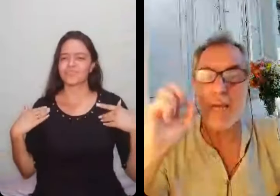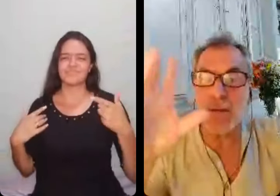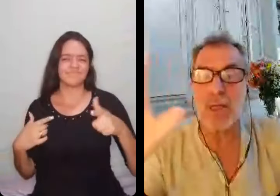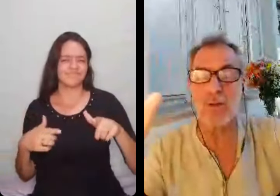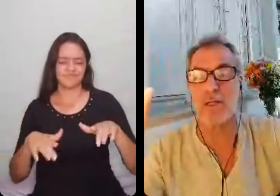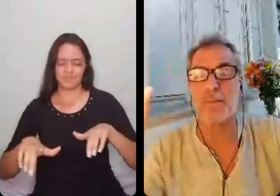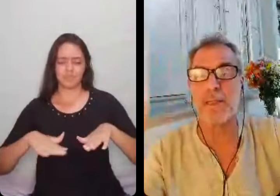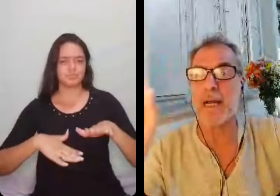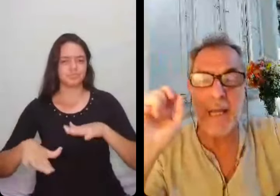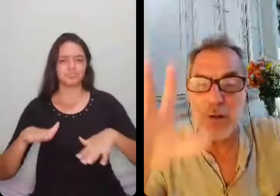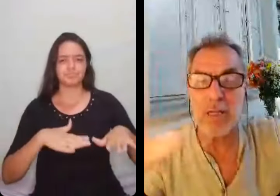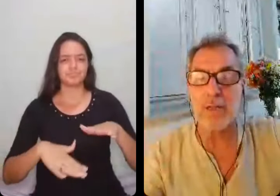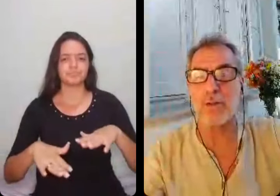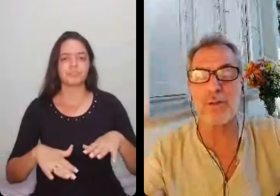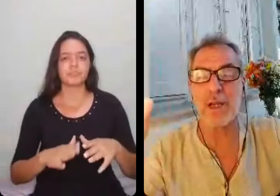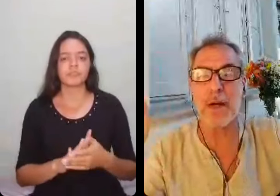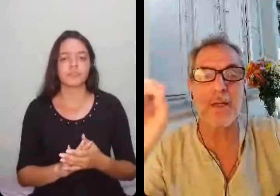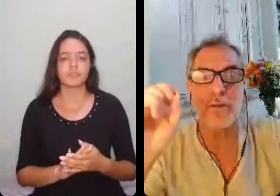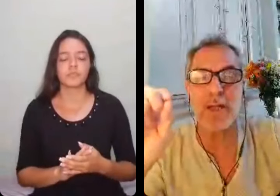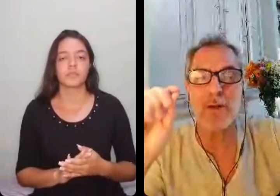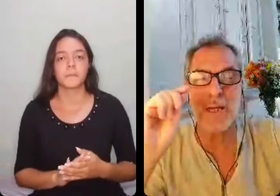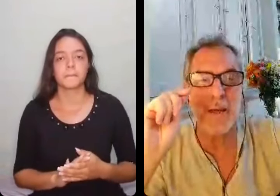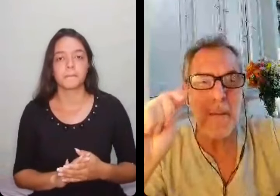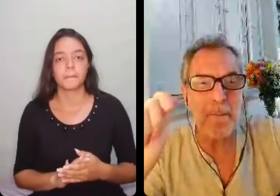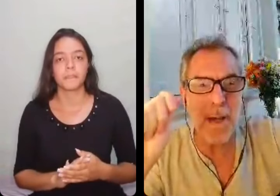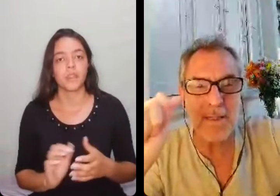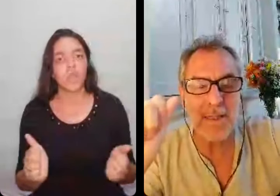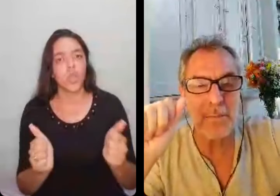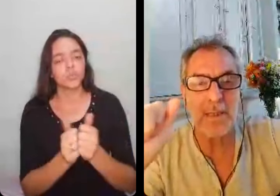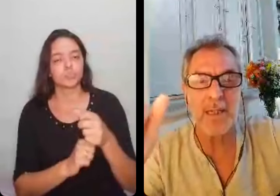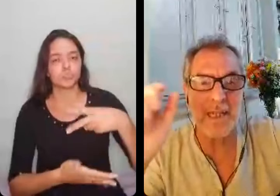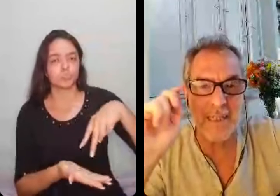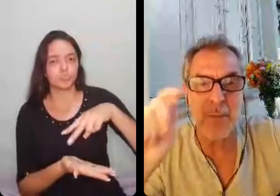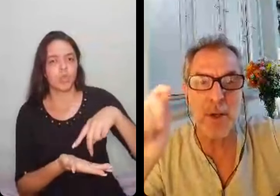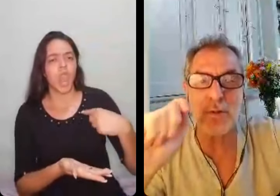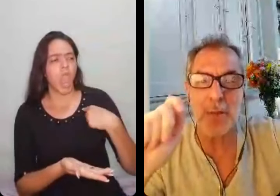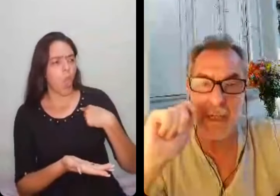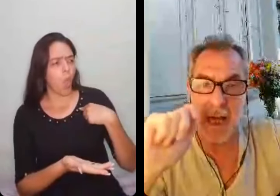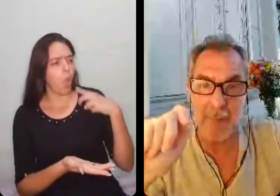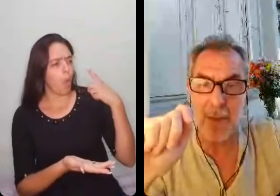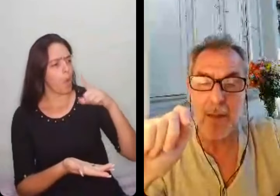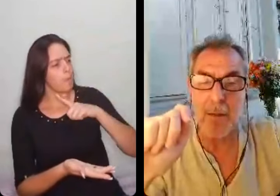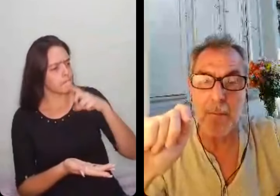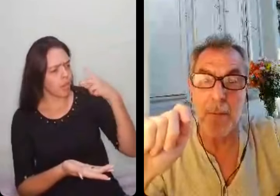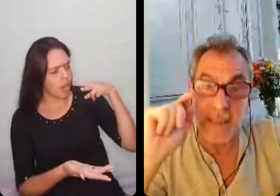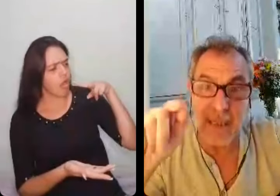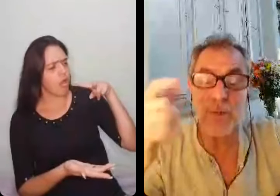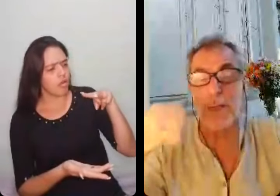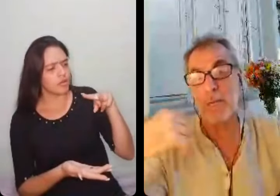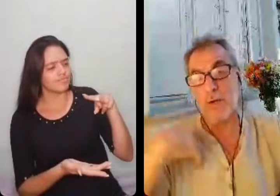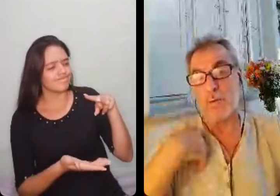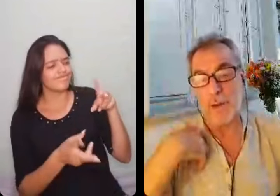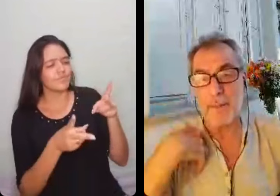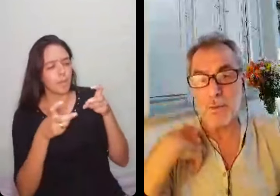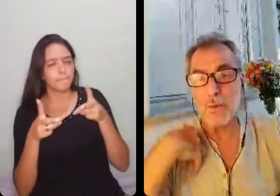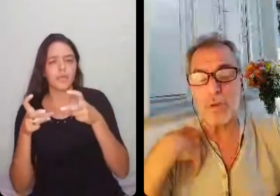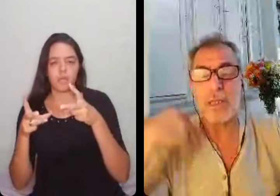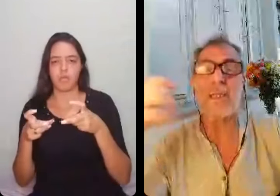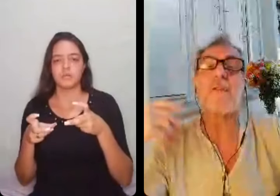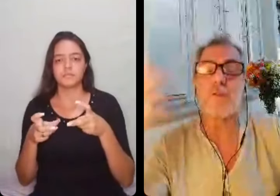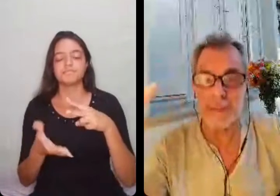bailarina, eu tenho que respeitar, eu tenho que observar, eu tenho que perceber e deixar-me contaminado. Mas isso, para mim, como